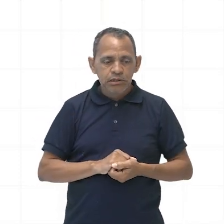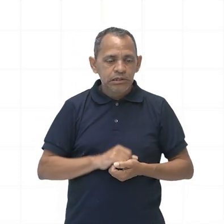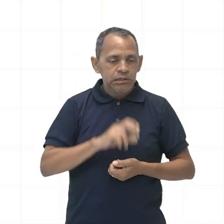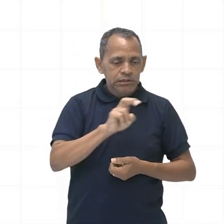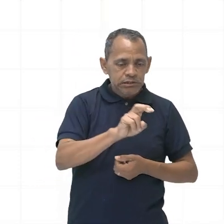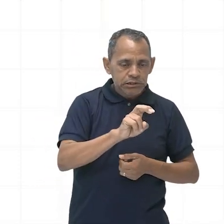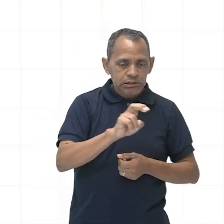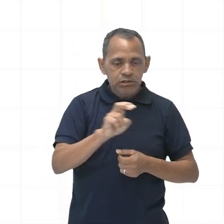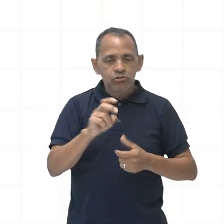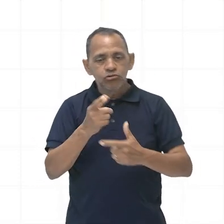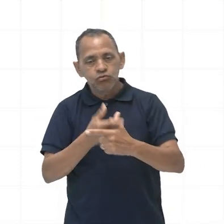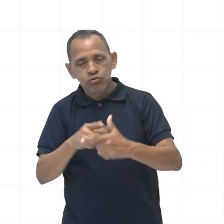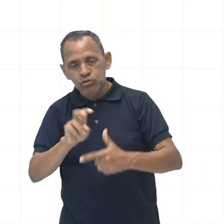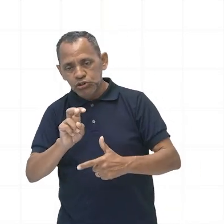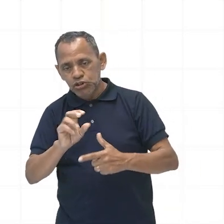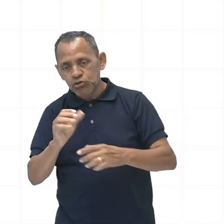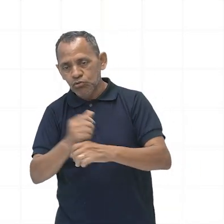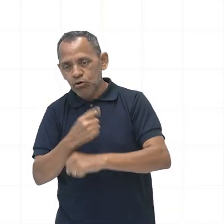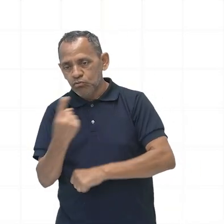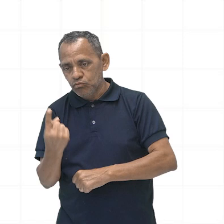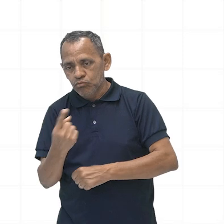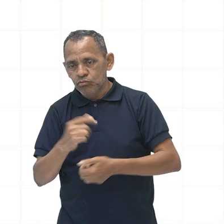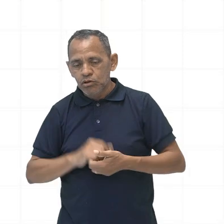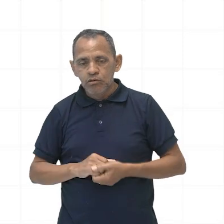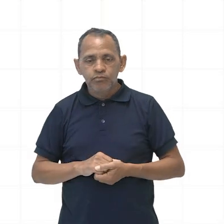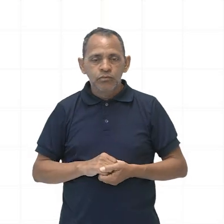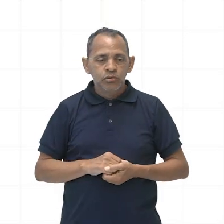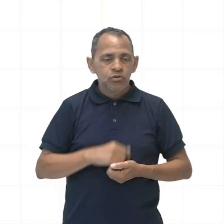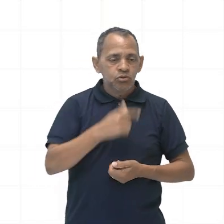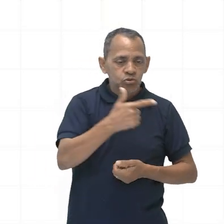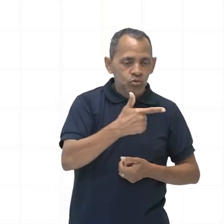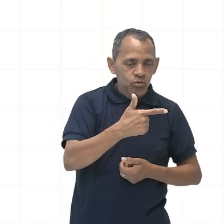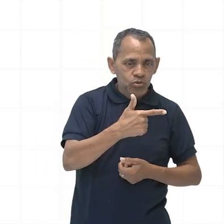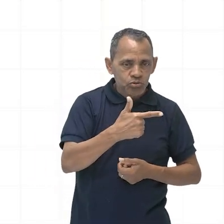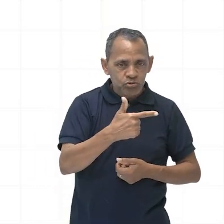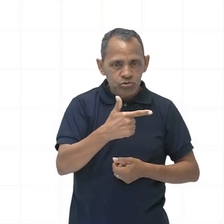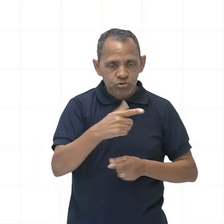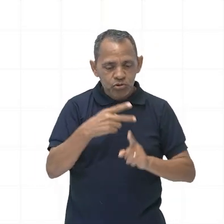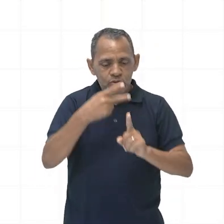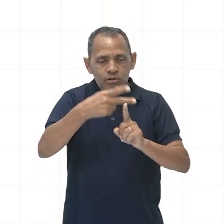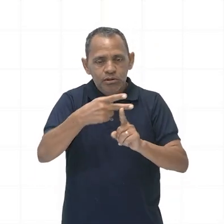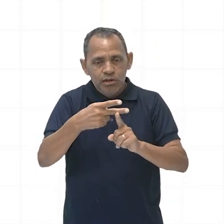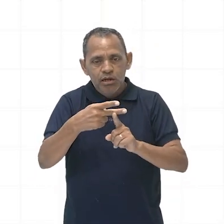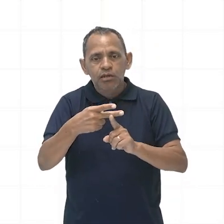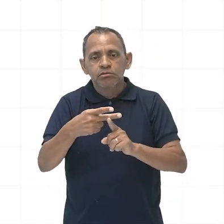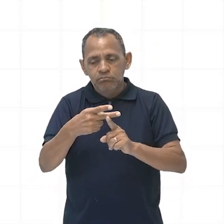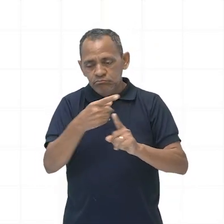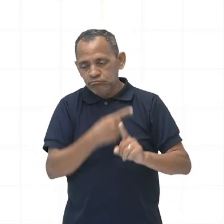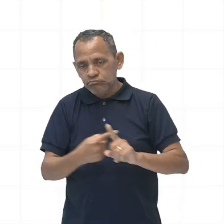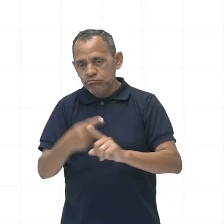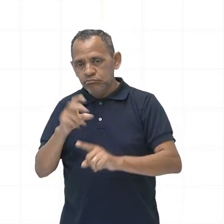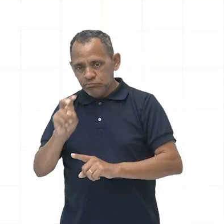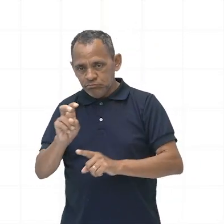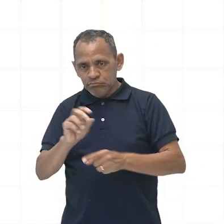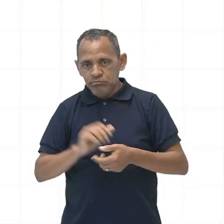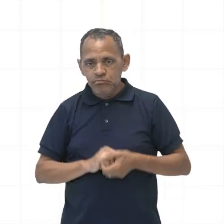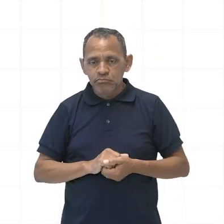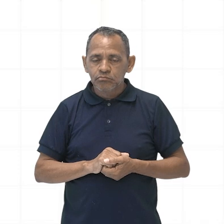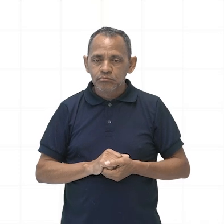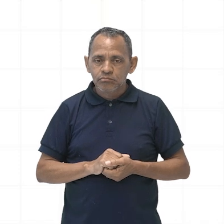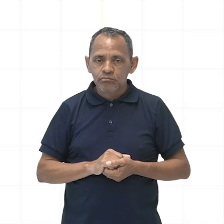a mesma coisa que 2 ao quadrado vezes 5, certo? Então, posso escrever o H como